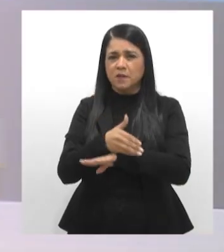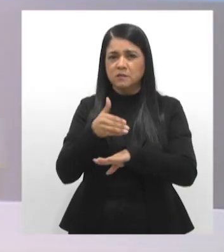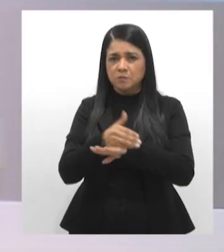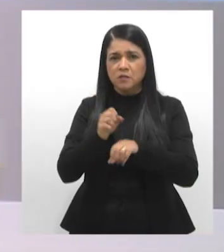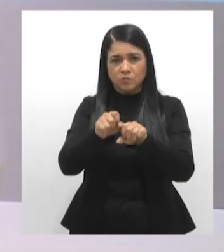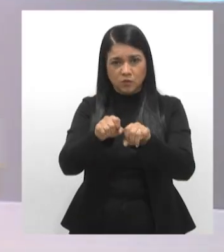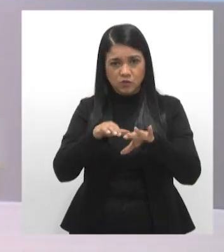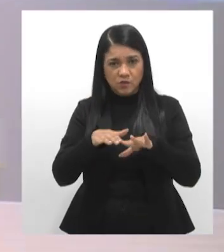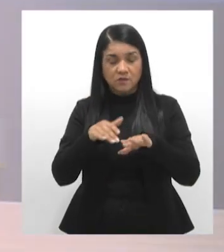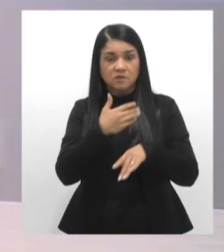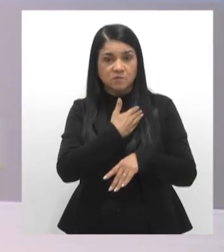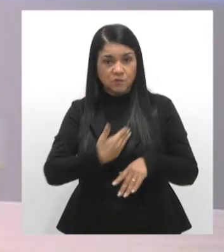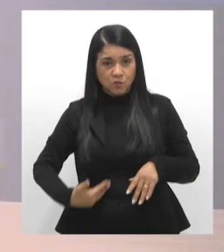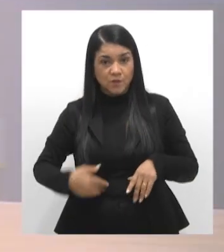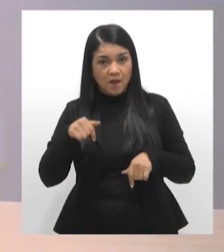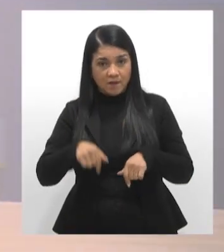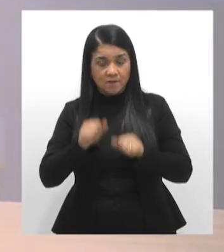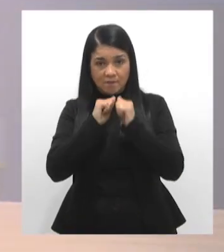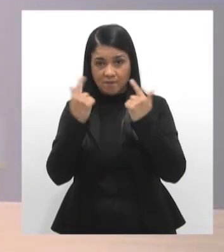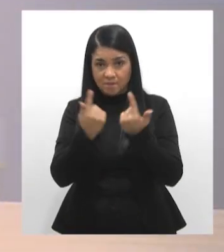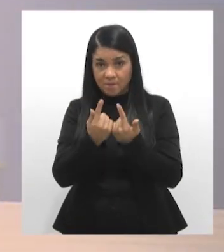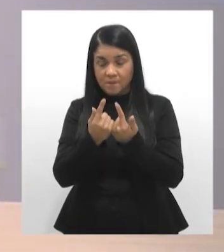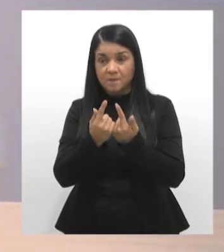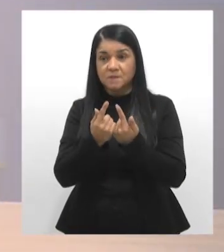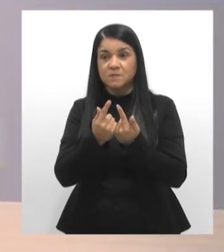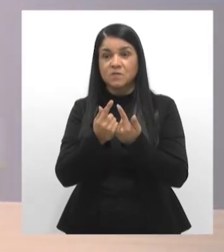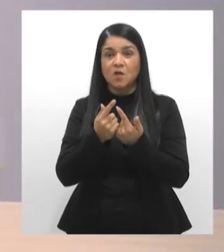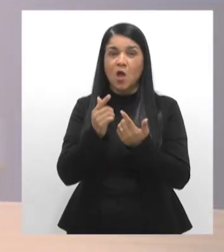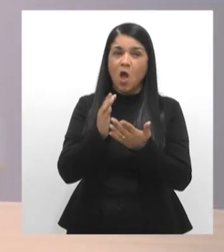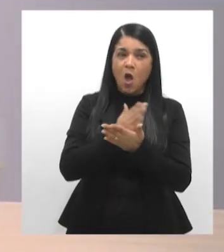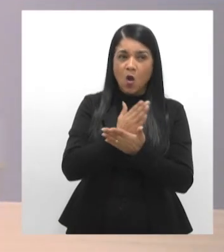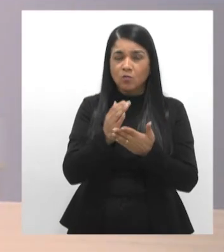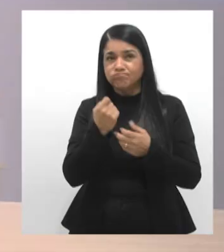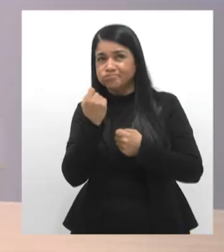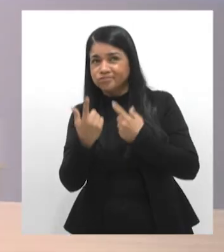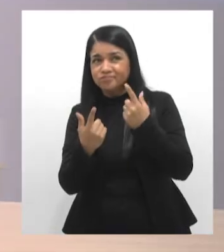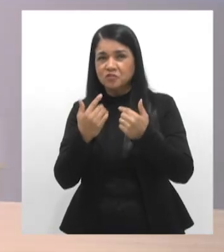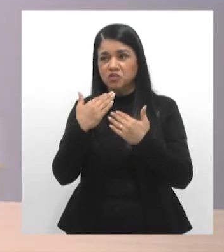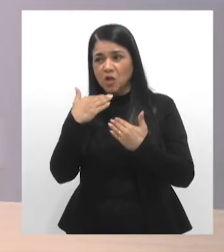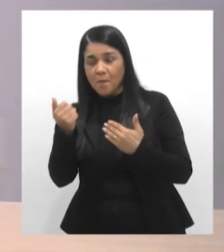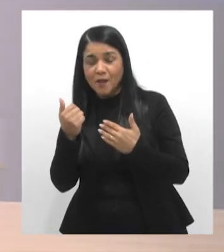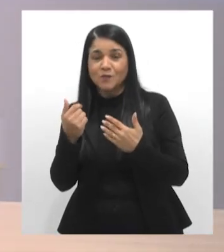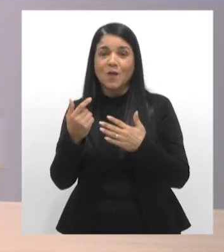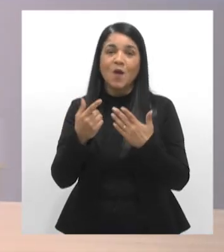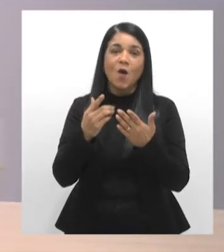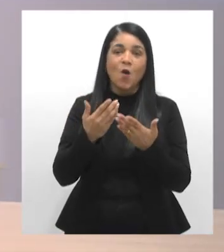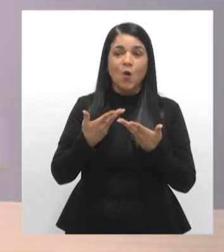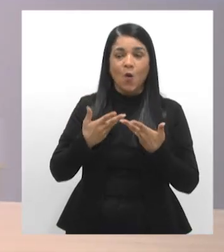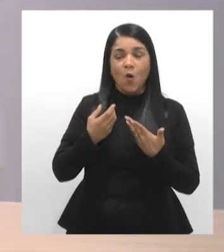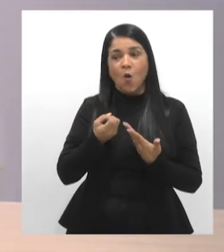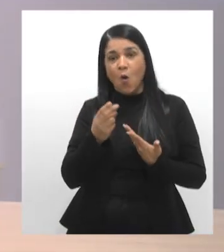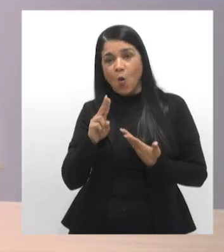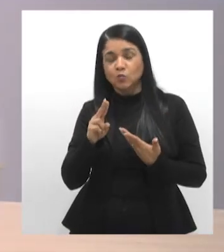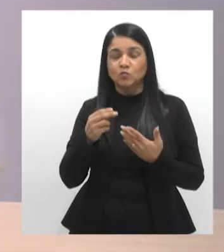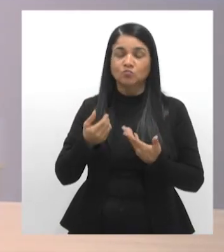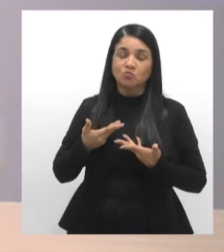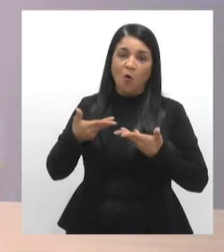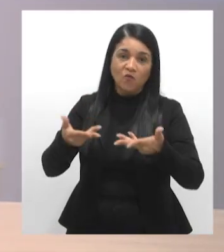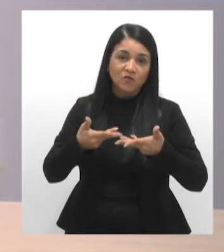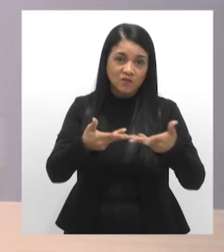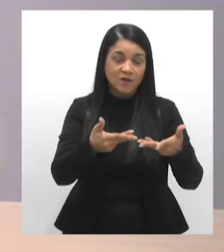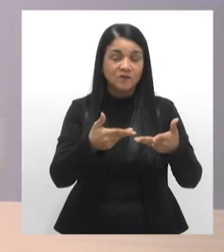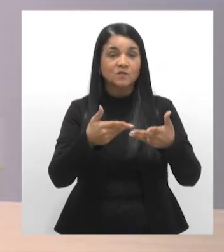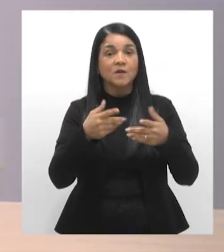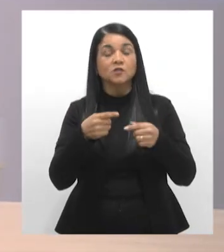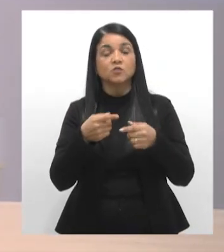aqui no Parlamento, algumas vezes convocado, algumas vezes convidado, mas como auditor de controle